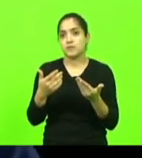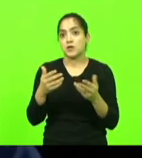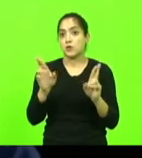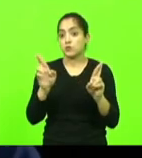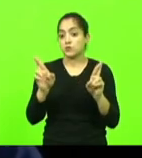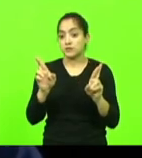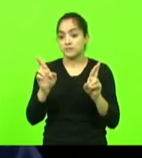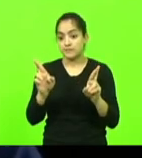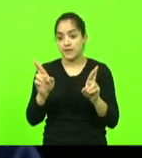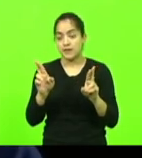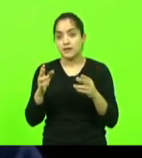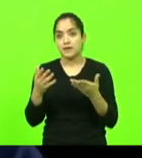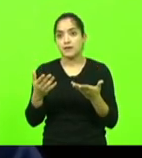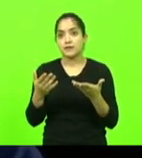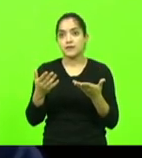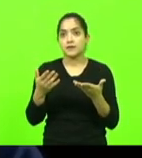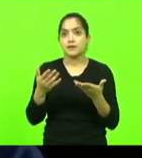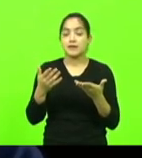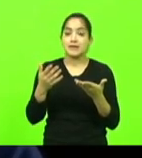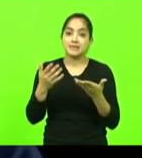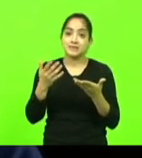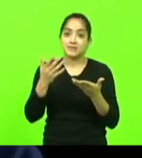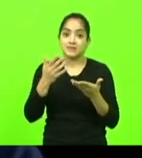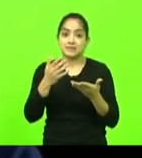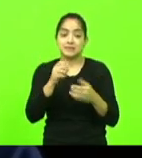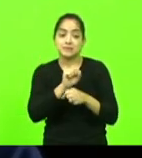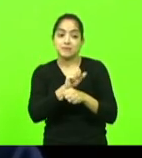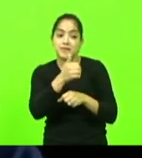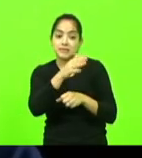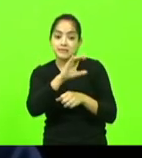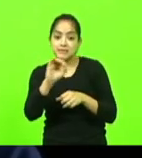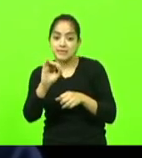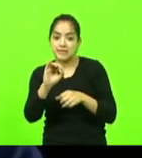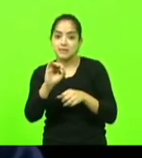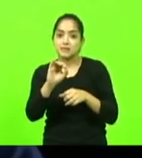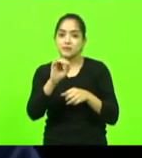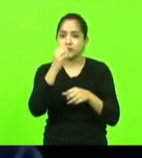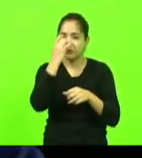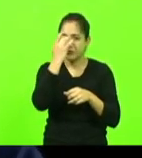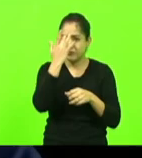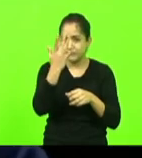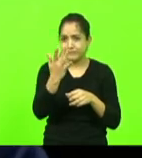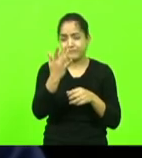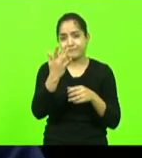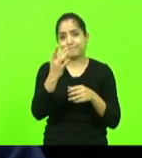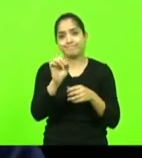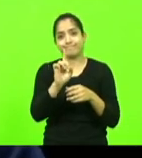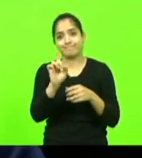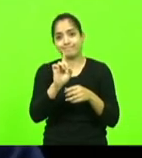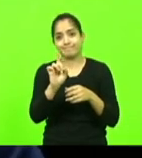100, é difícil ganhar 100. Quando se espera 50,